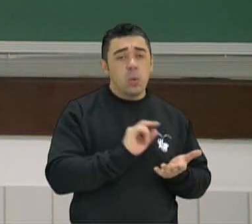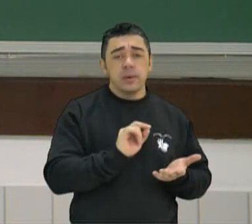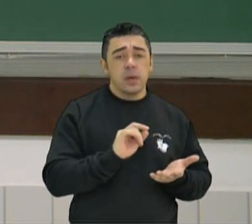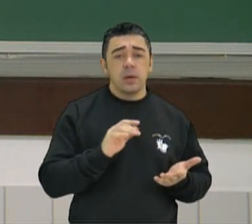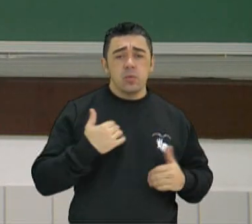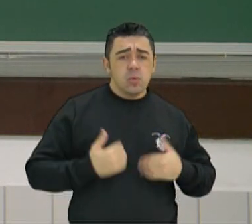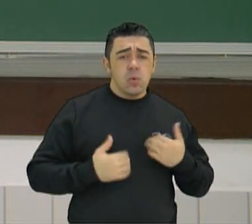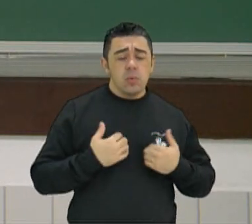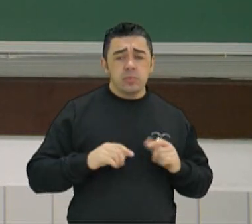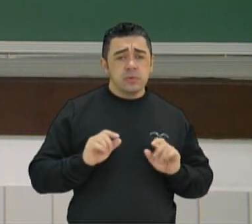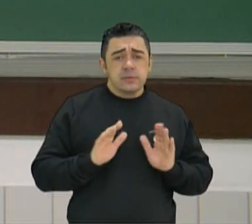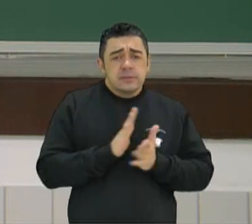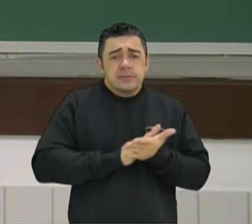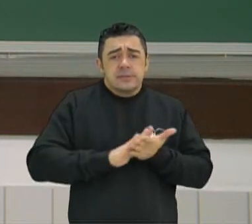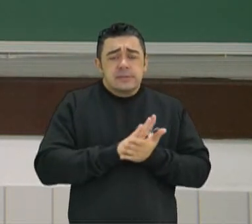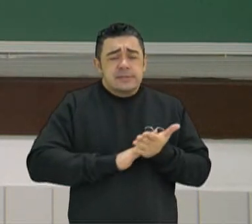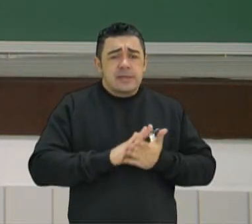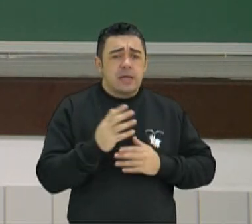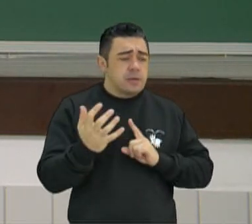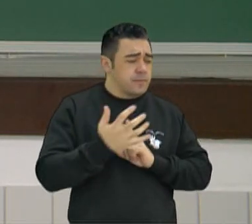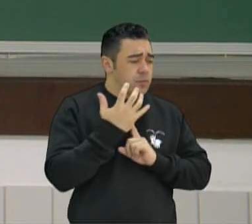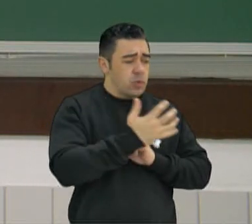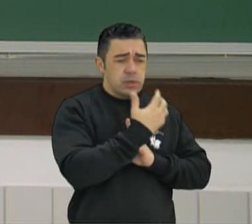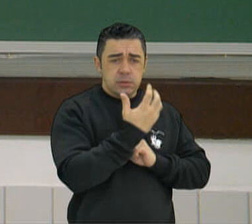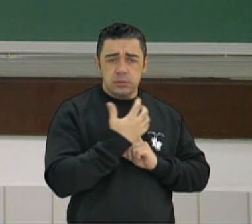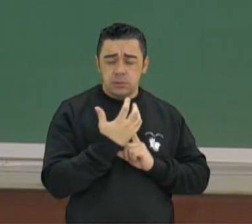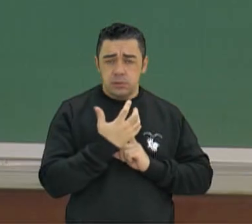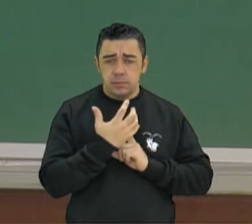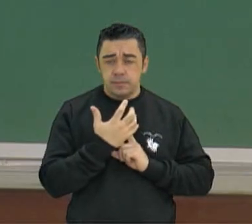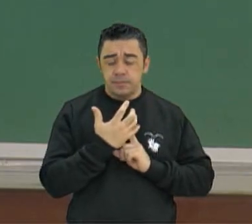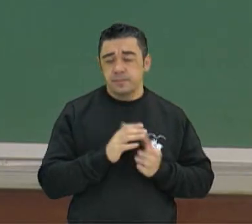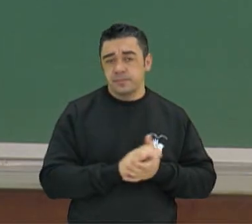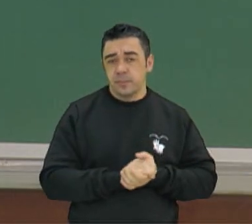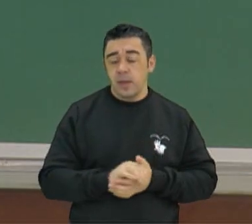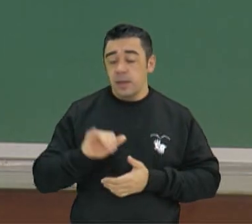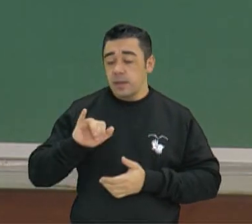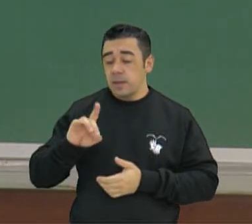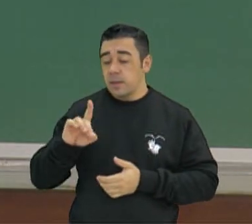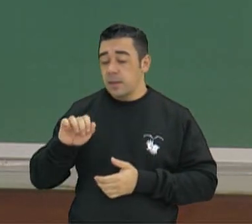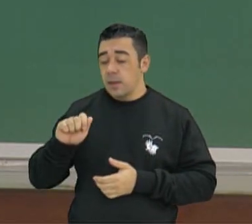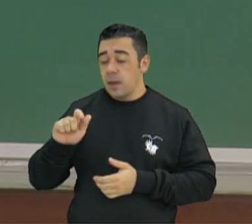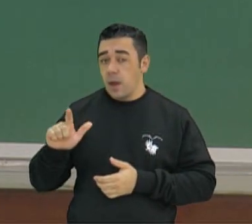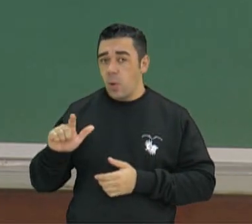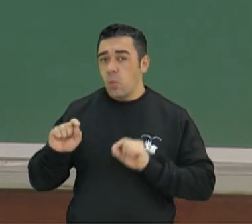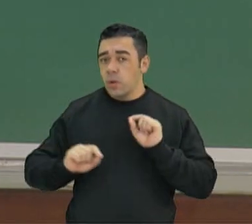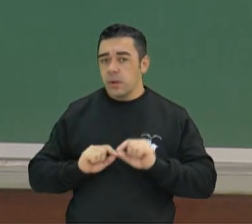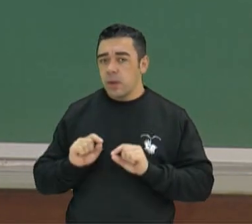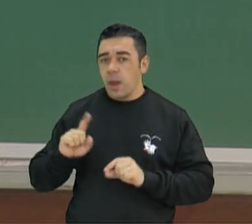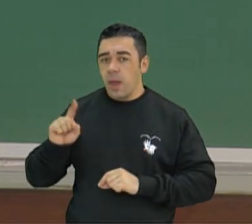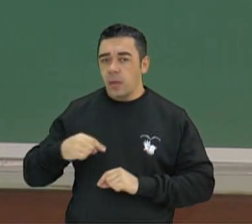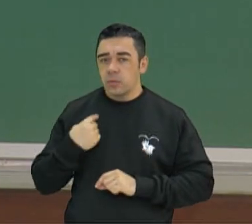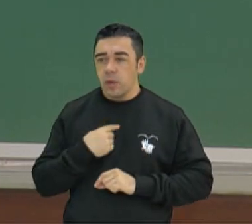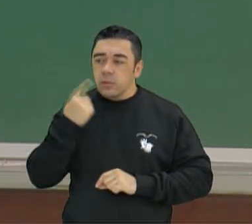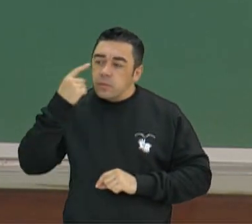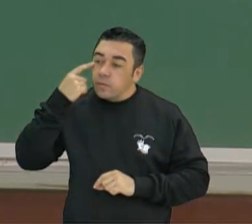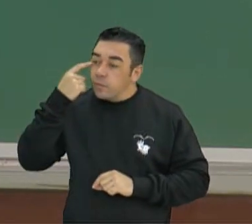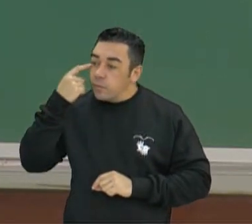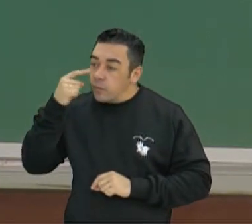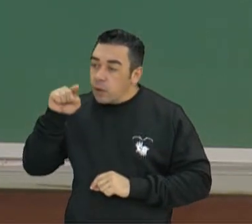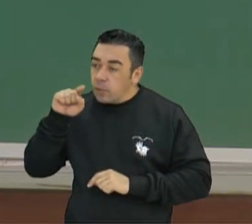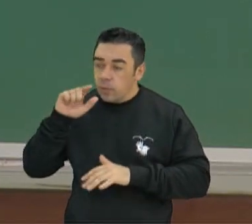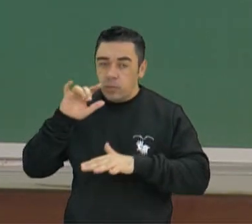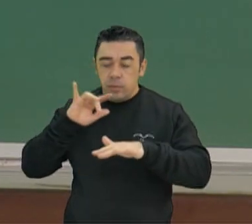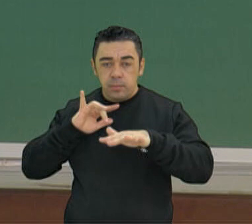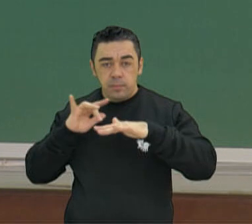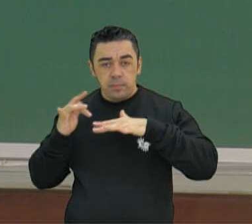intervenção externa durante a sua vida. E o corpo ideal é aquele que é colocado para nós, pelas